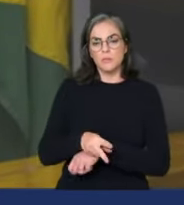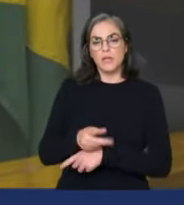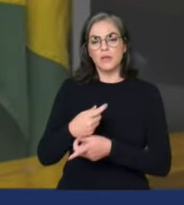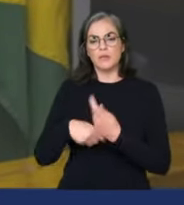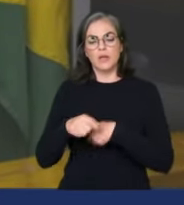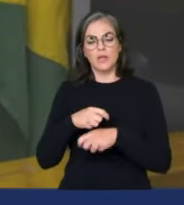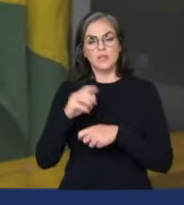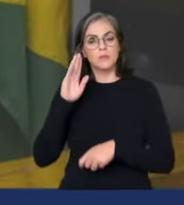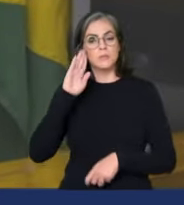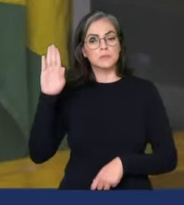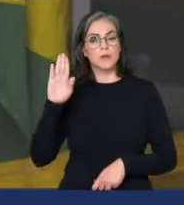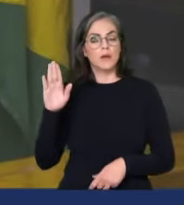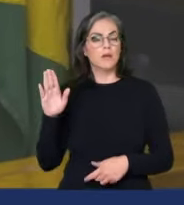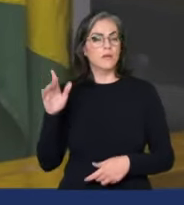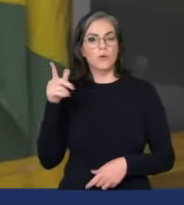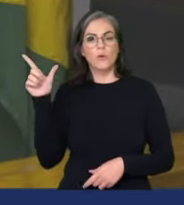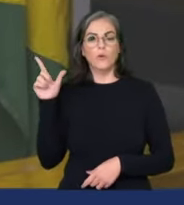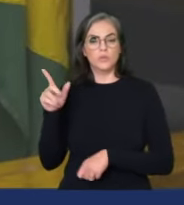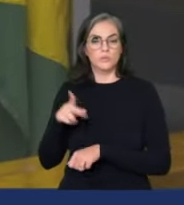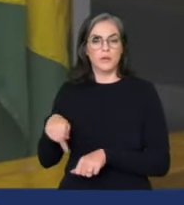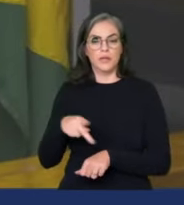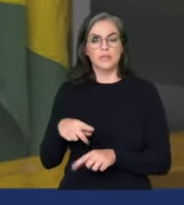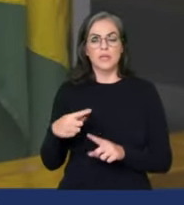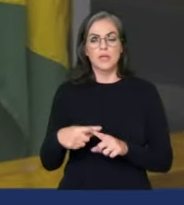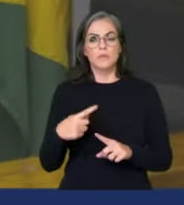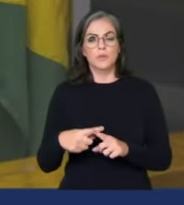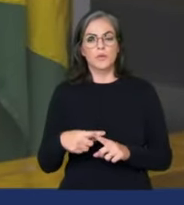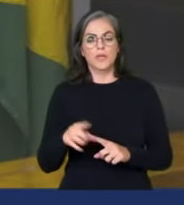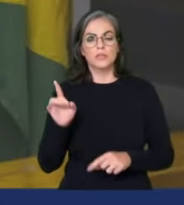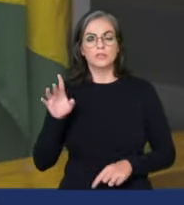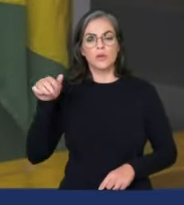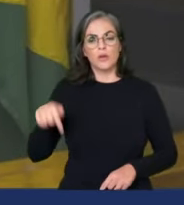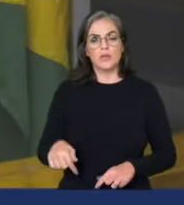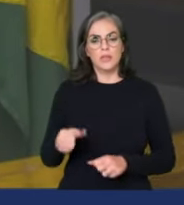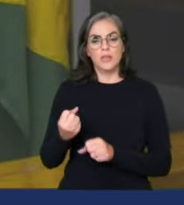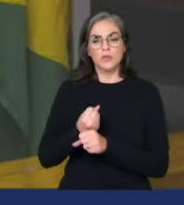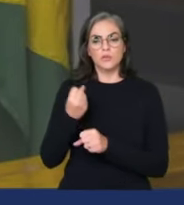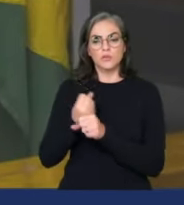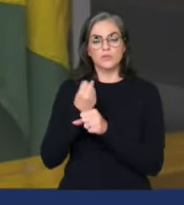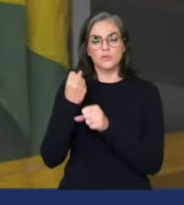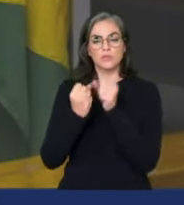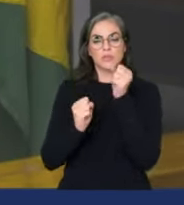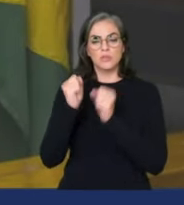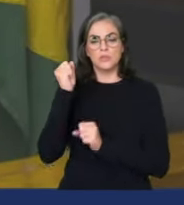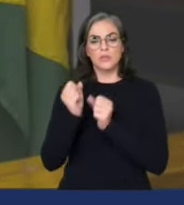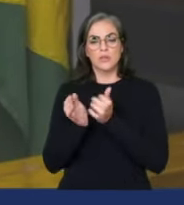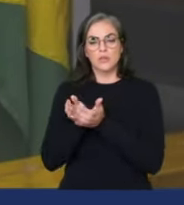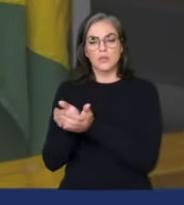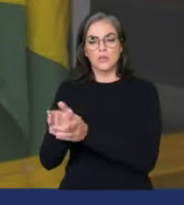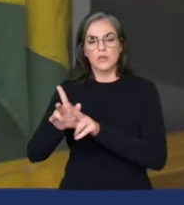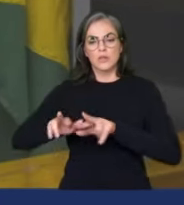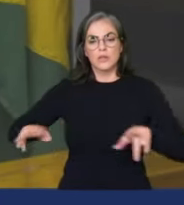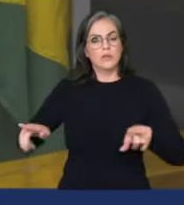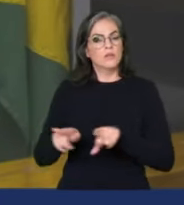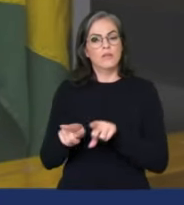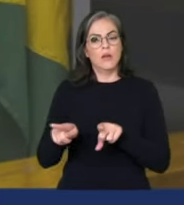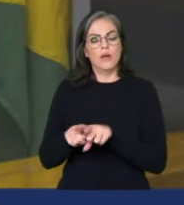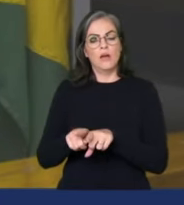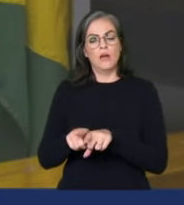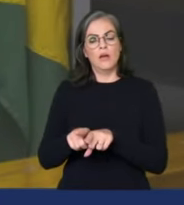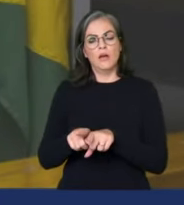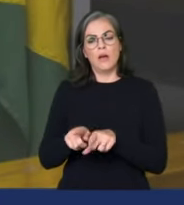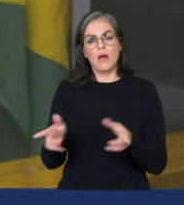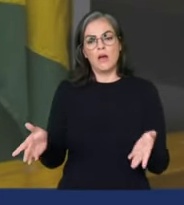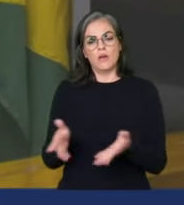outros países. Porque não mais se faz sondas, navios, plataformas aqui no Brasil, deputado. São feitos na China, Japão,